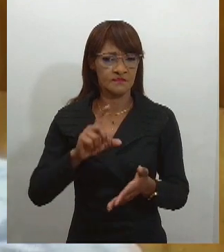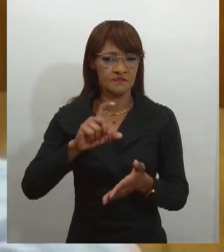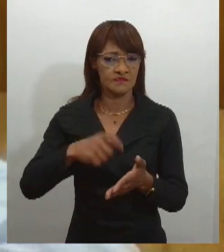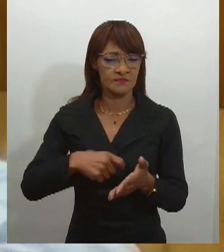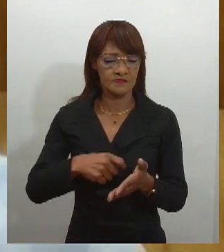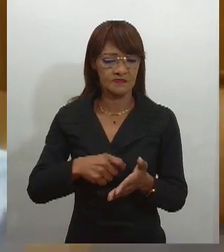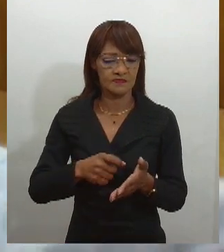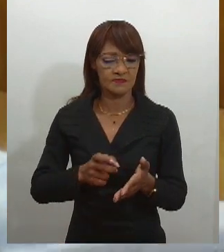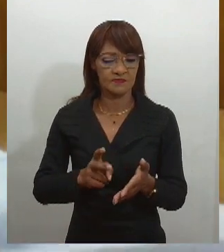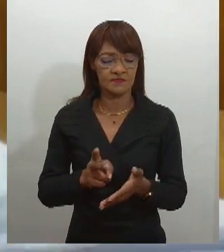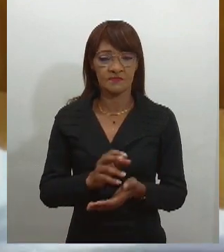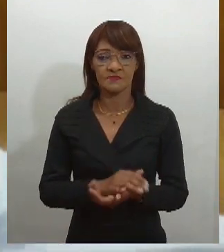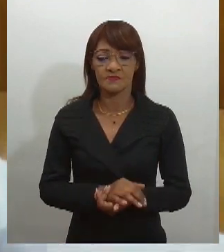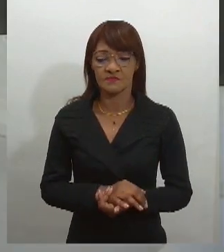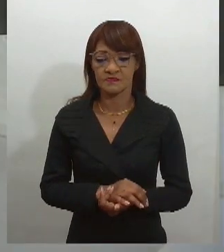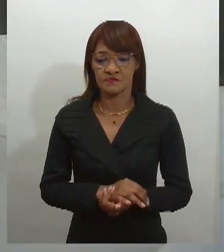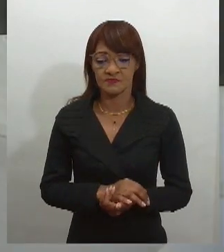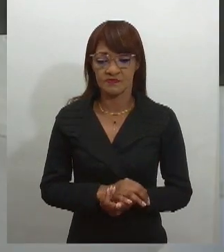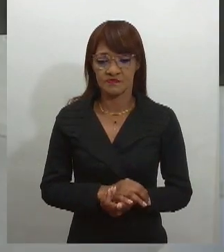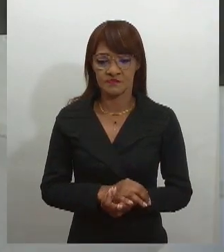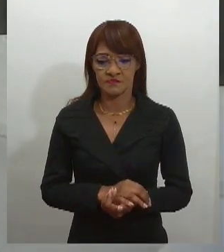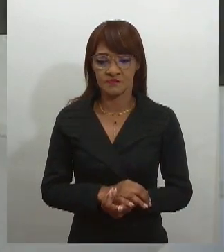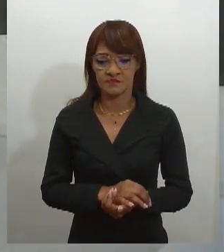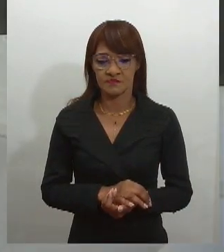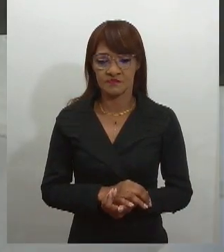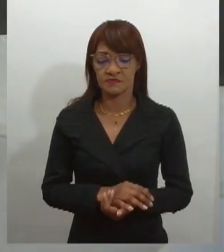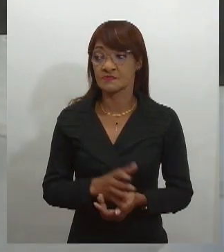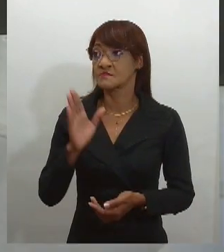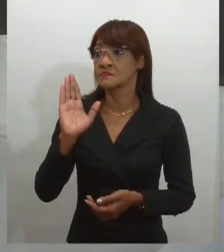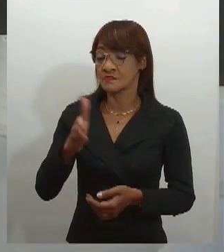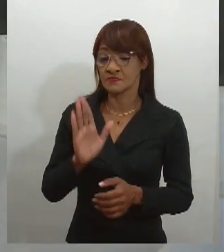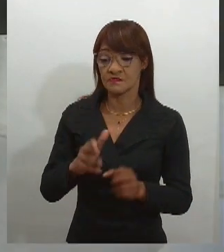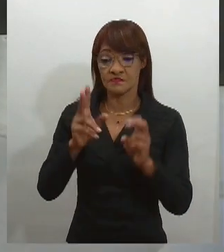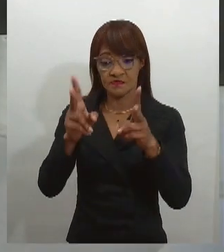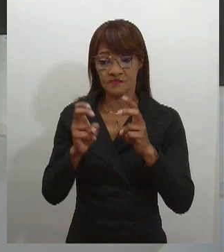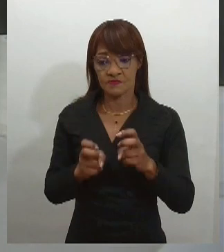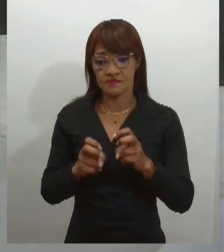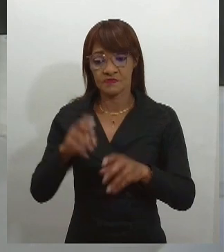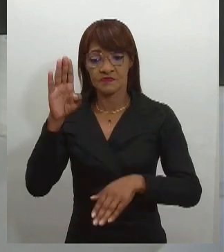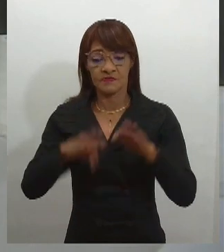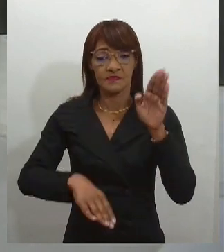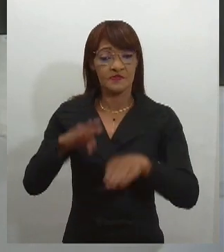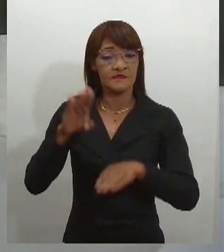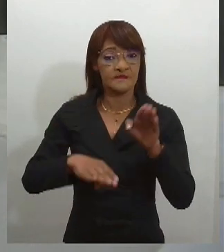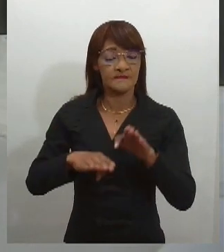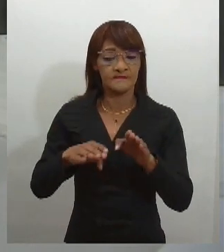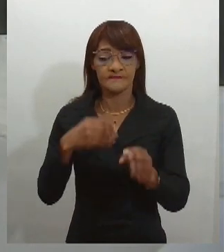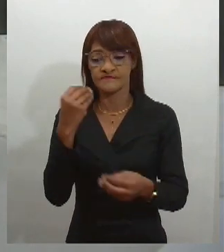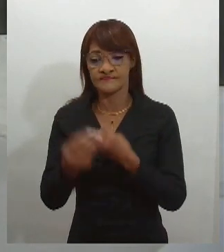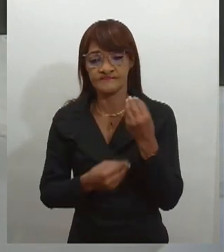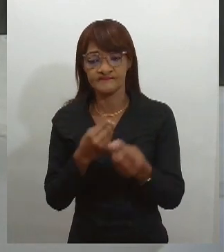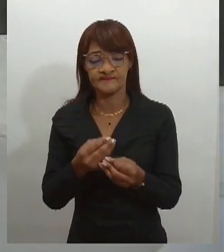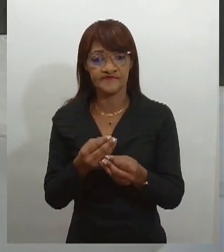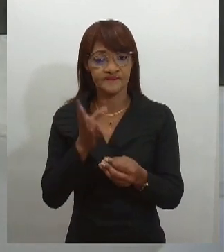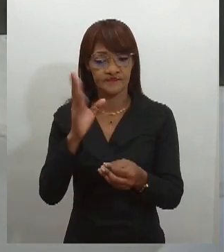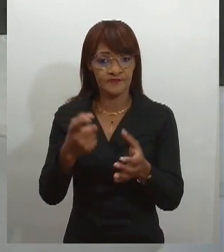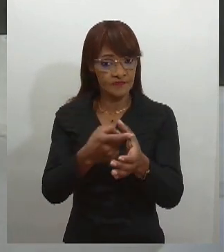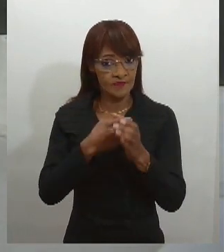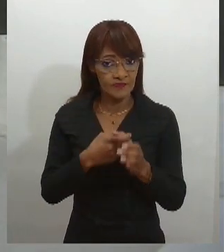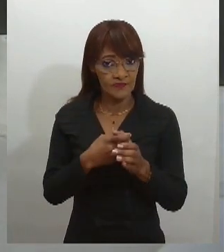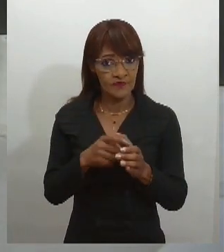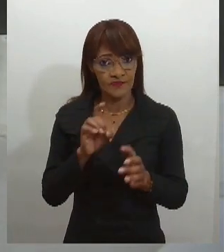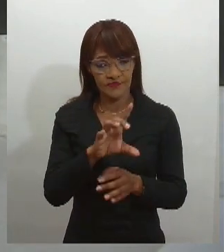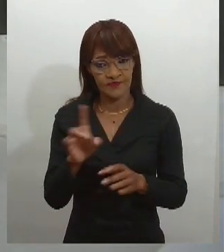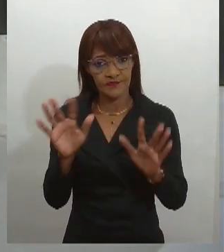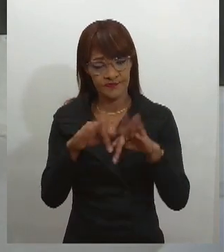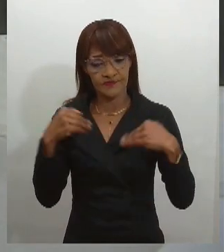explica uma coisa. A gente percebe que muitas vezes essa alta na dívida das famílias se deve justamente ao cartão